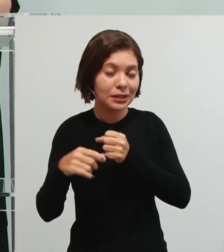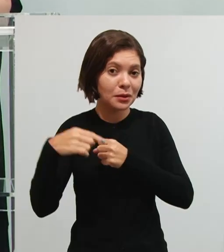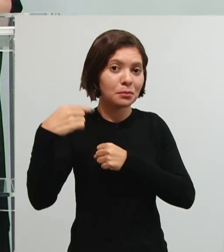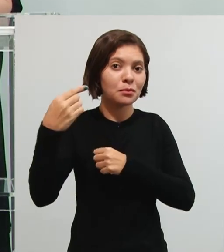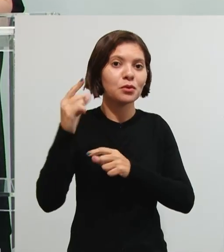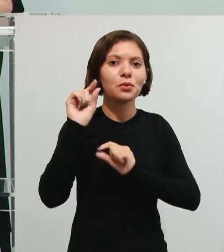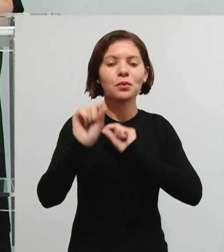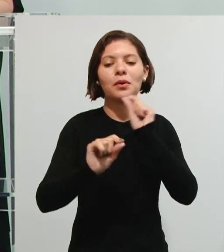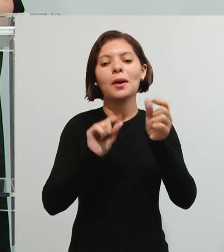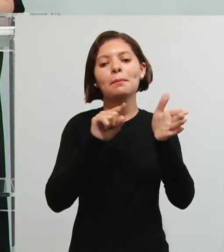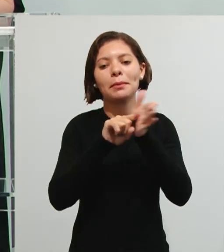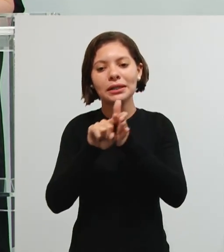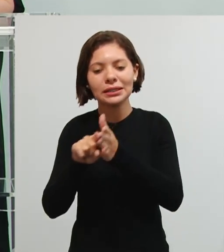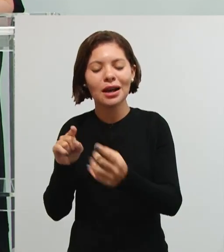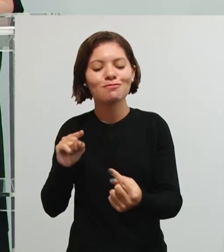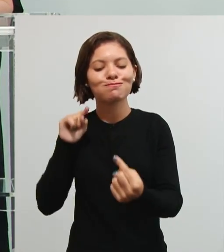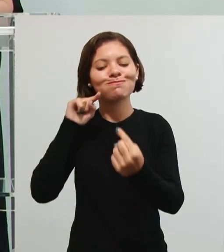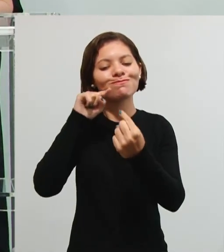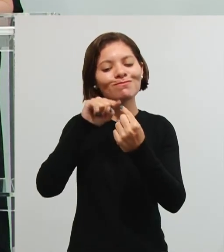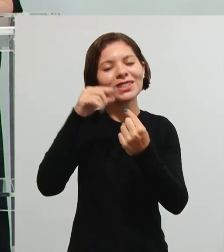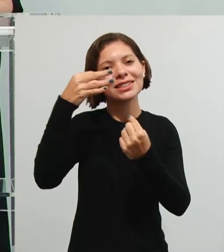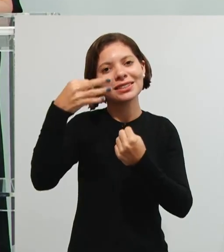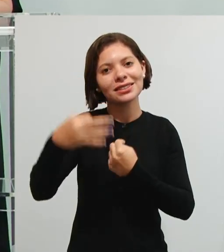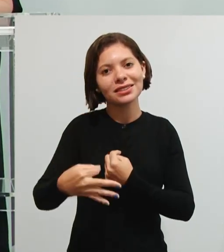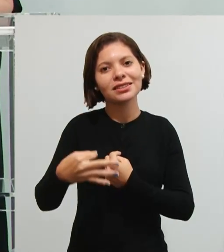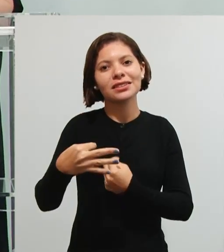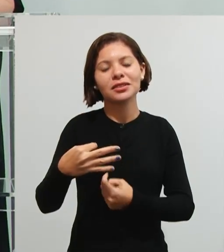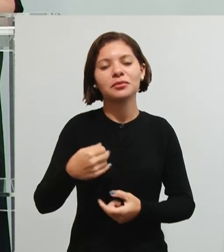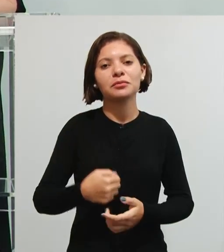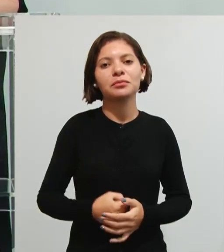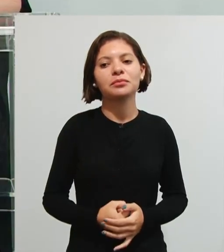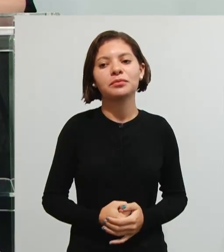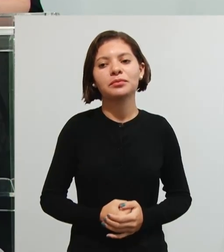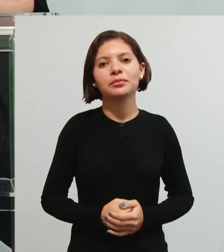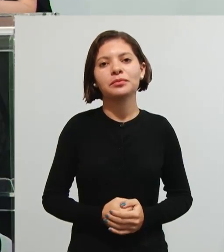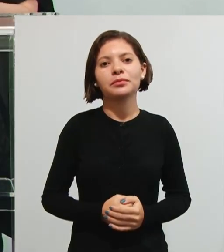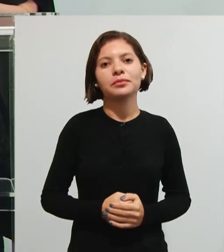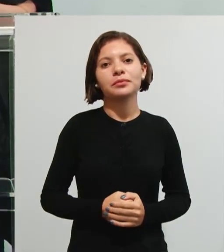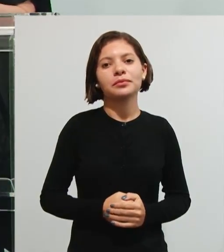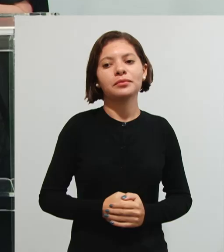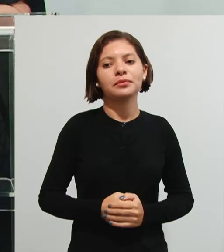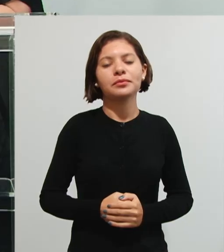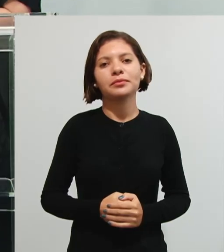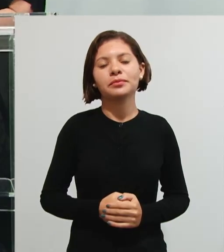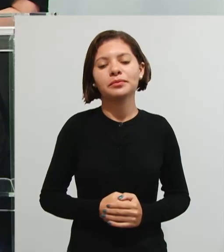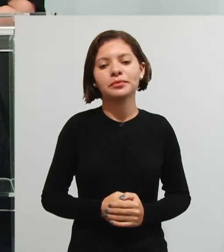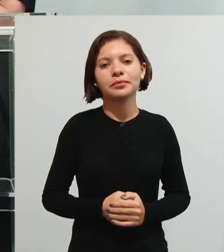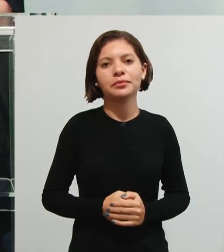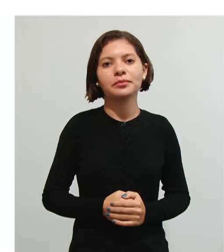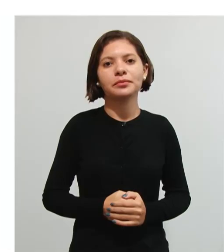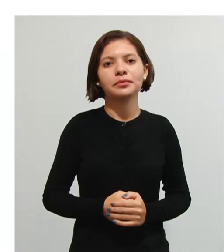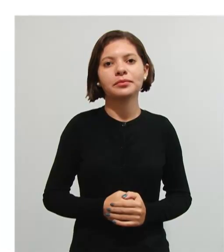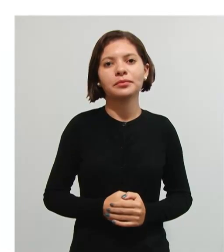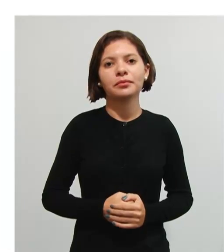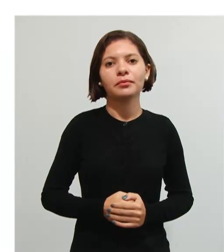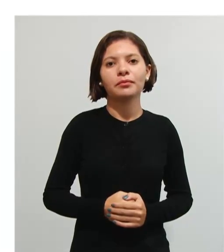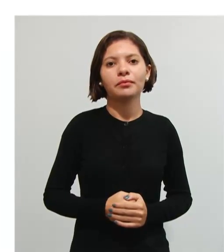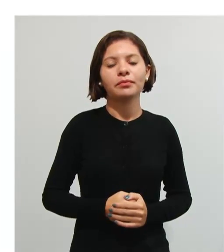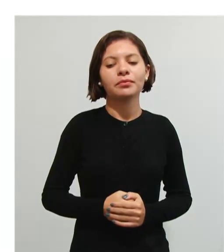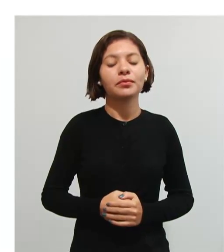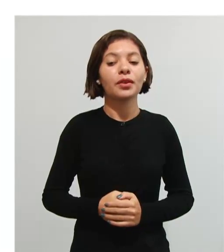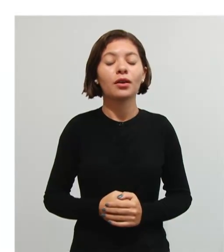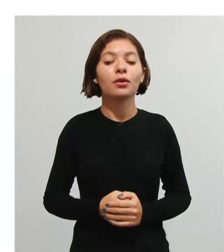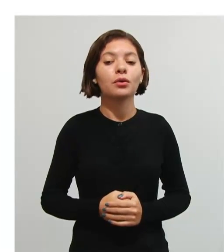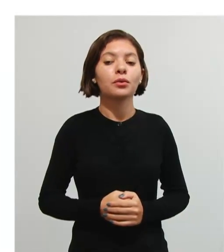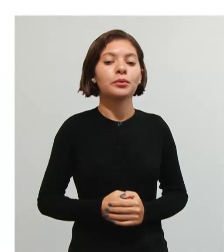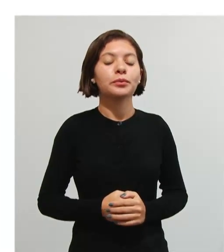resultando em pesquisa aplicada na hora de fazer as vacinas específicas para aqueles problemas. No caso ali era da pandemia. Uma